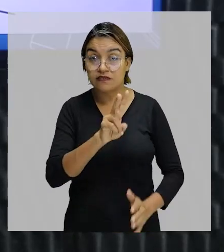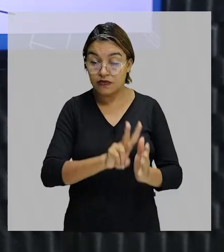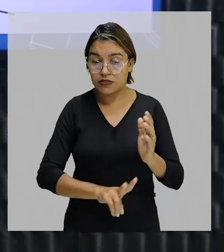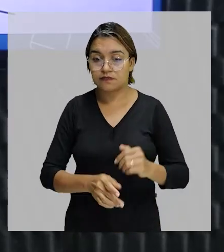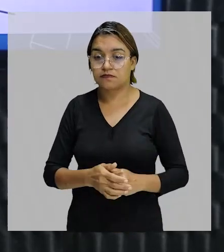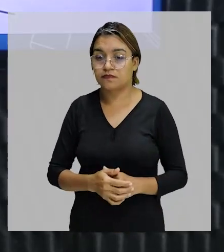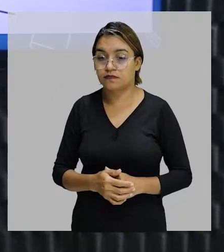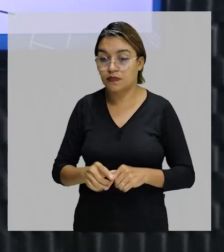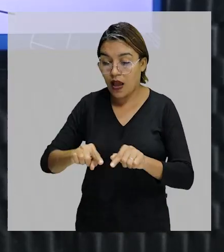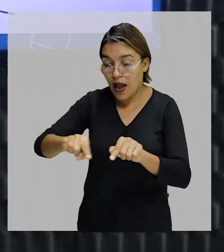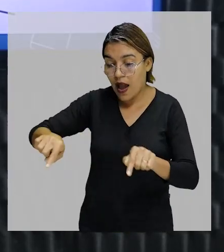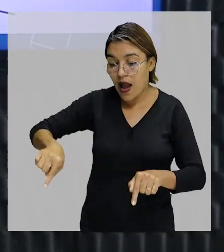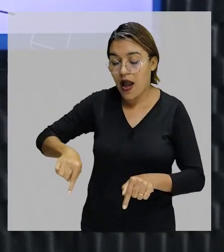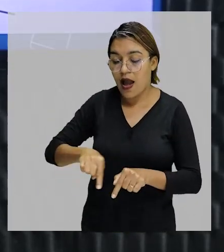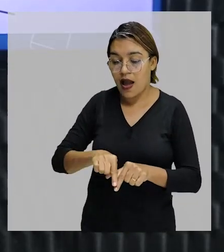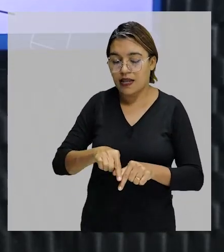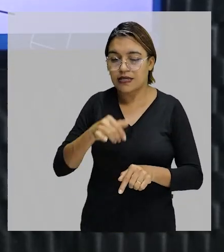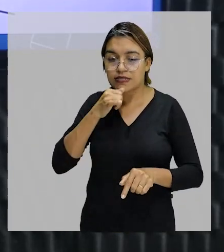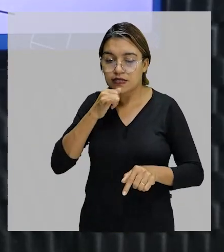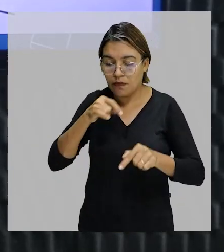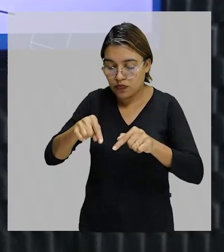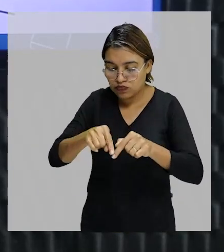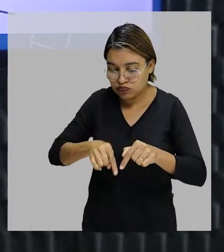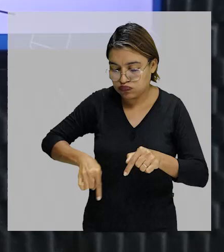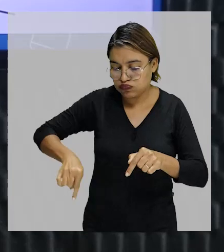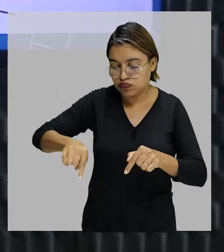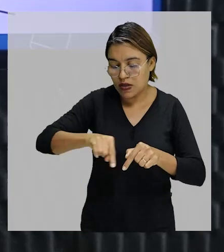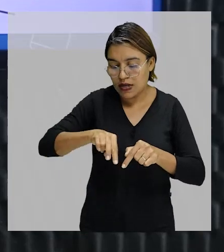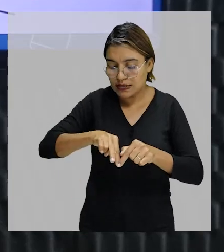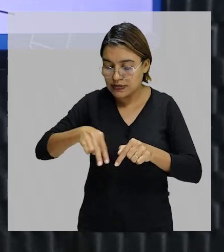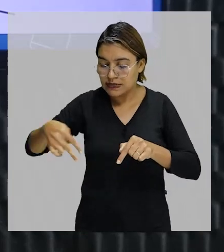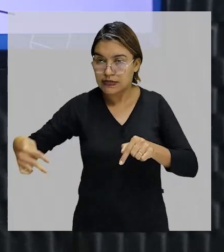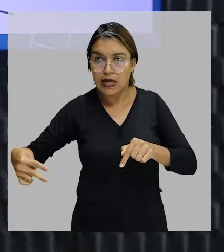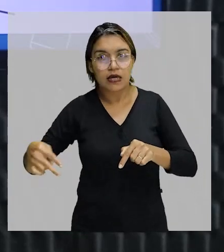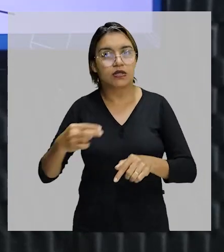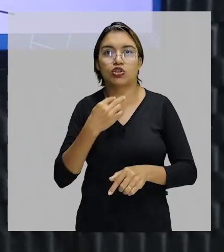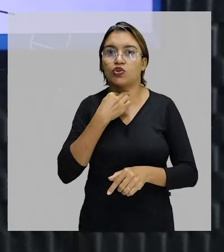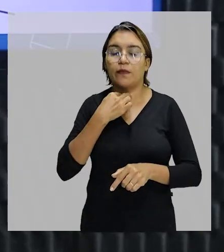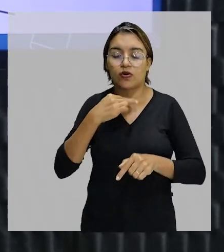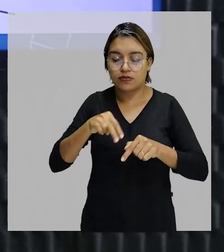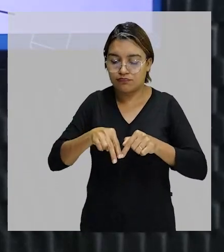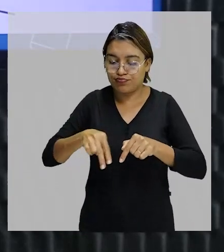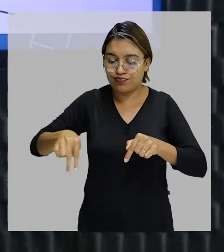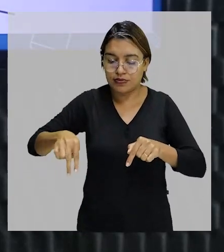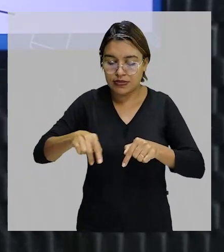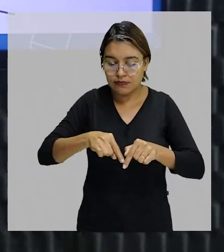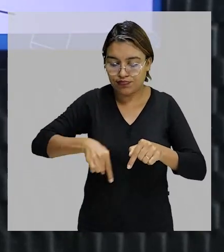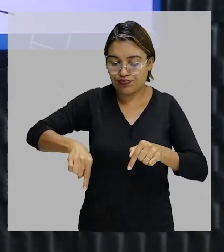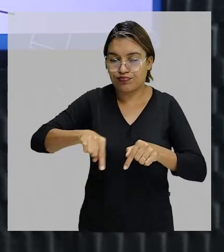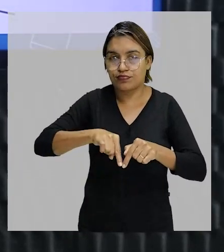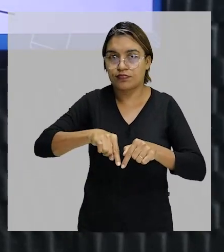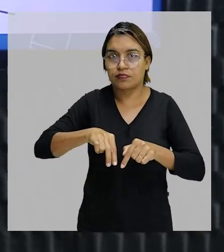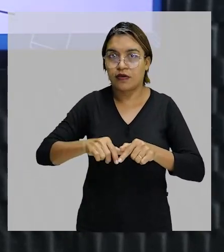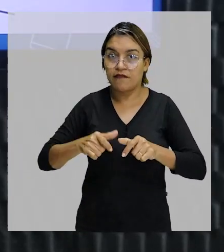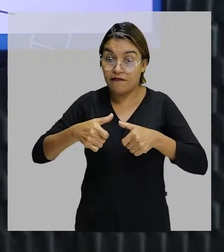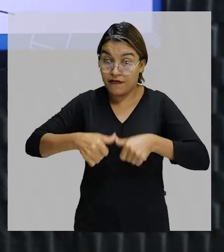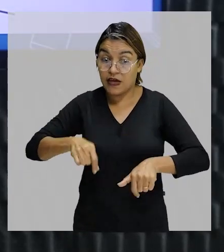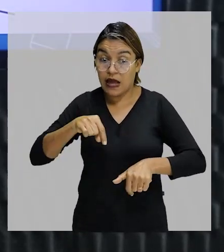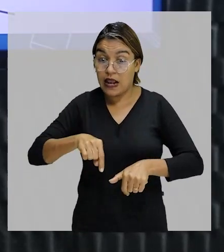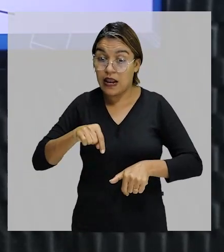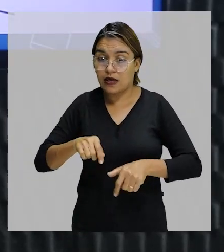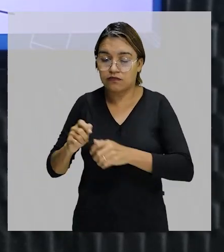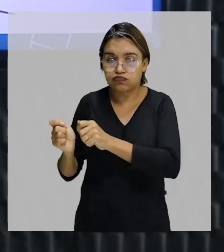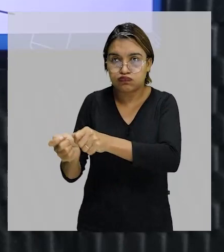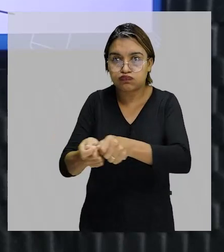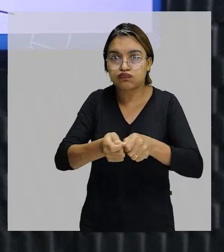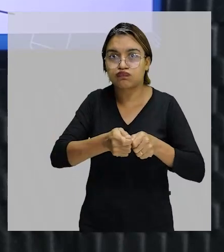pode sair dessa área. Ele executa o arremesso ali, mas mesmo quando ele se livrar do peso, que é a bola de metal, ele não